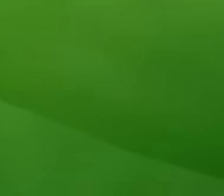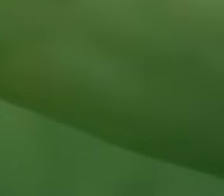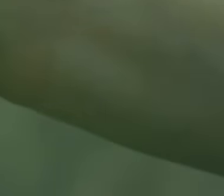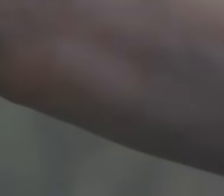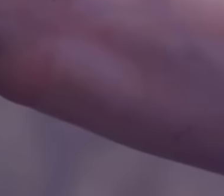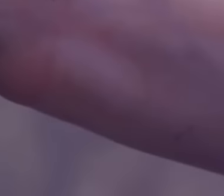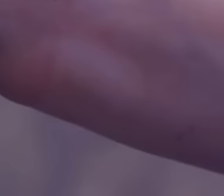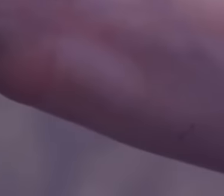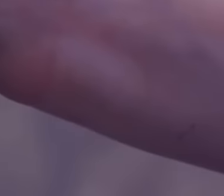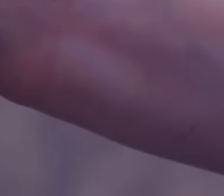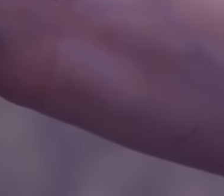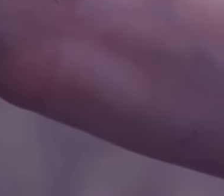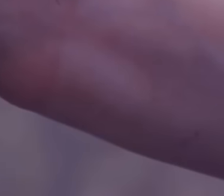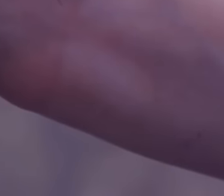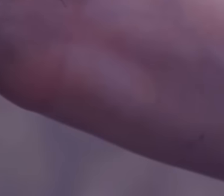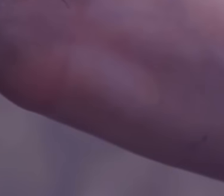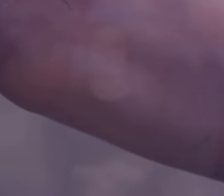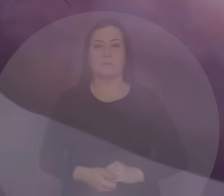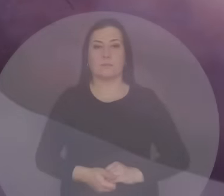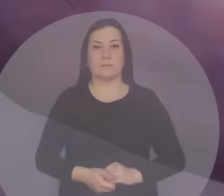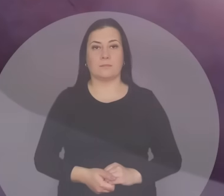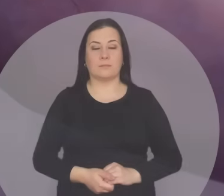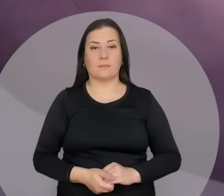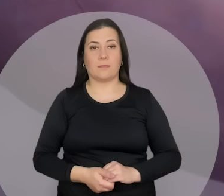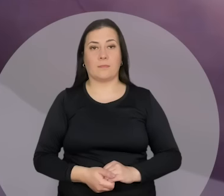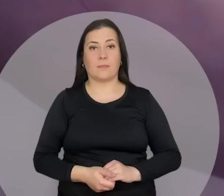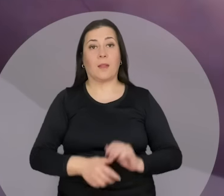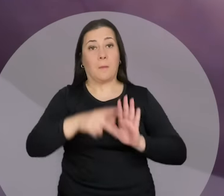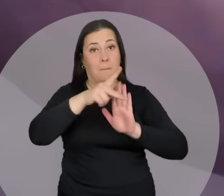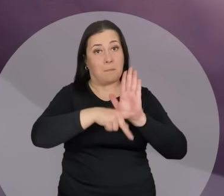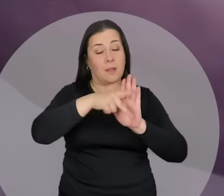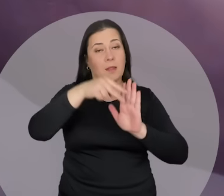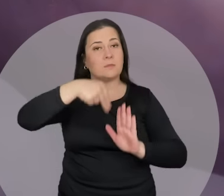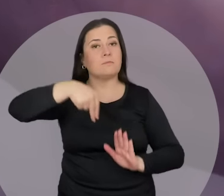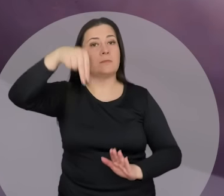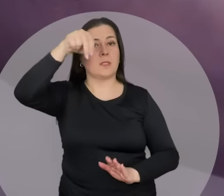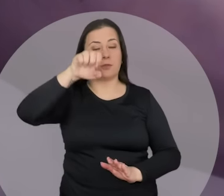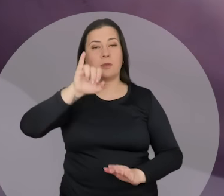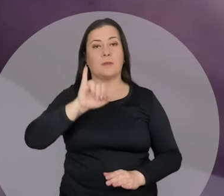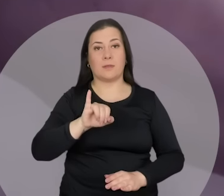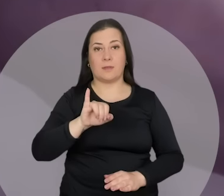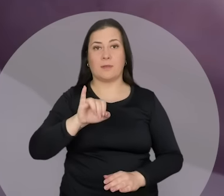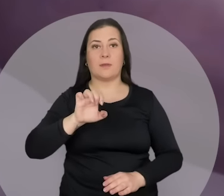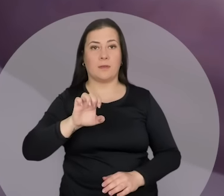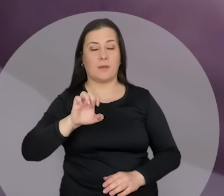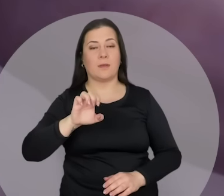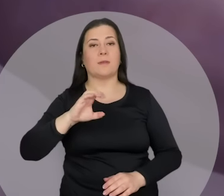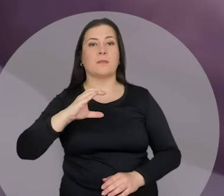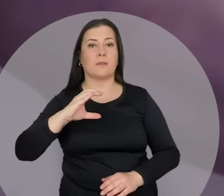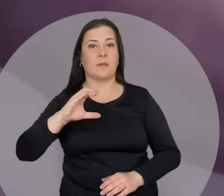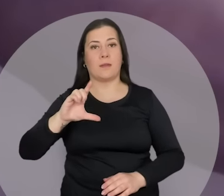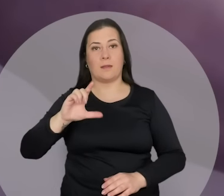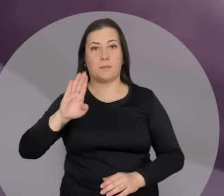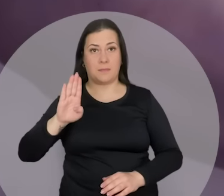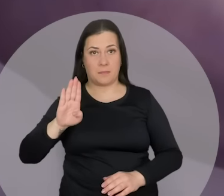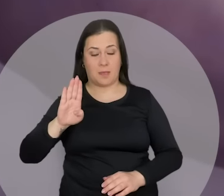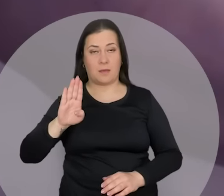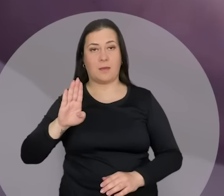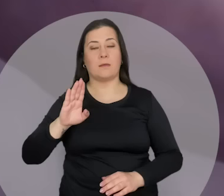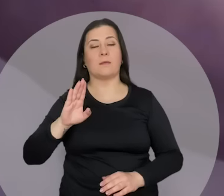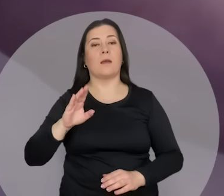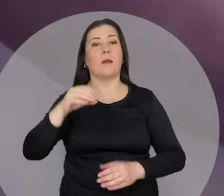Amém. De acordo com o Plano Nacional de Ofertas da ISLB, as ofertas de gratidão